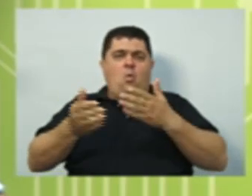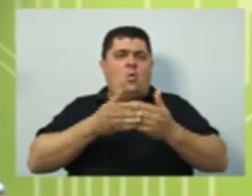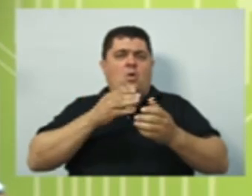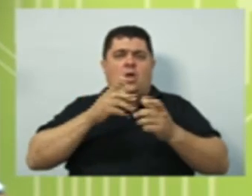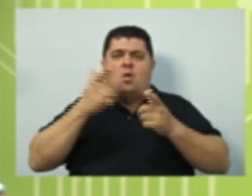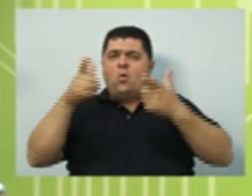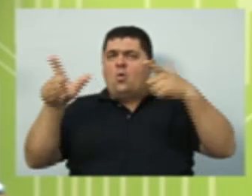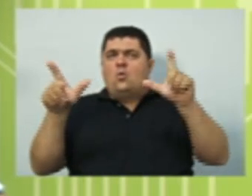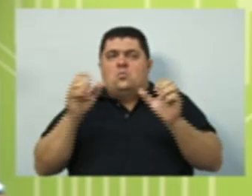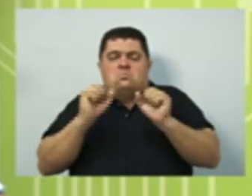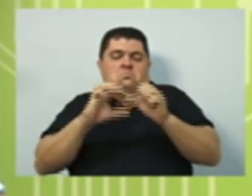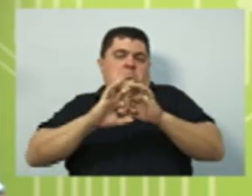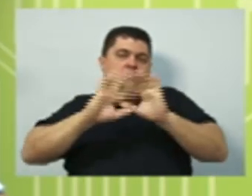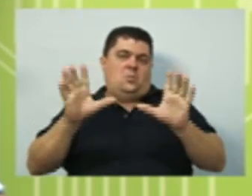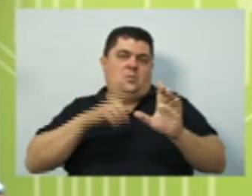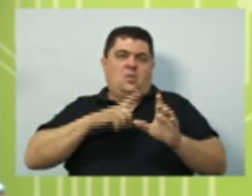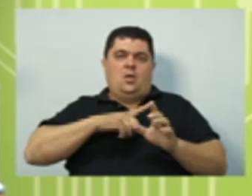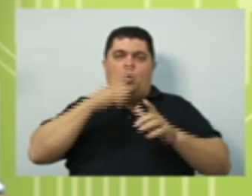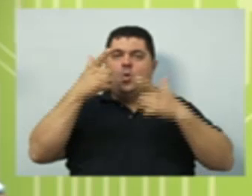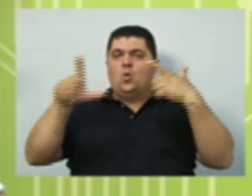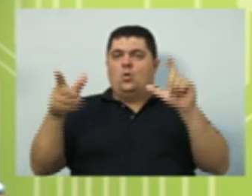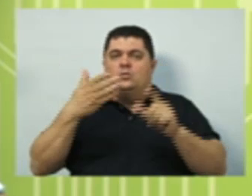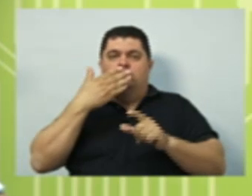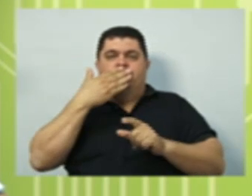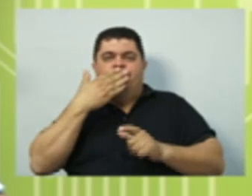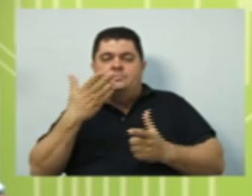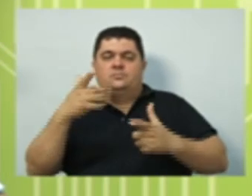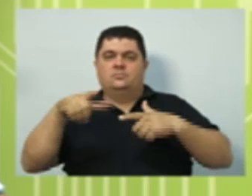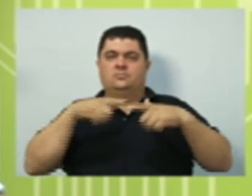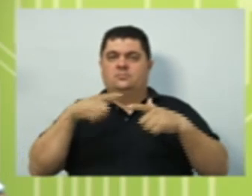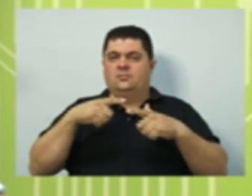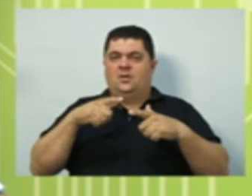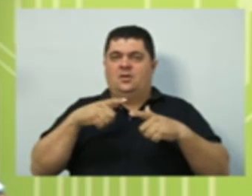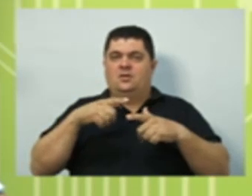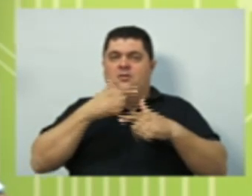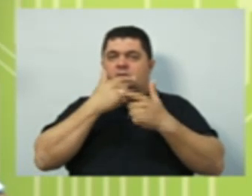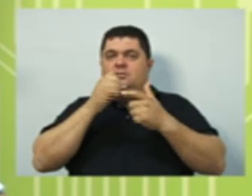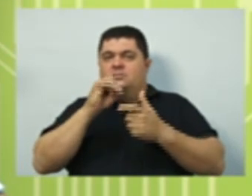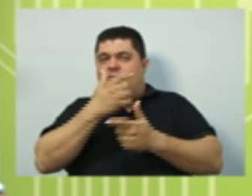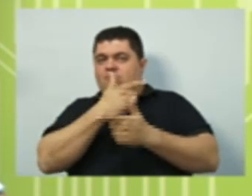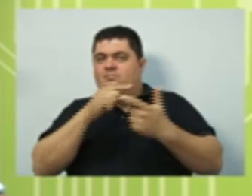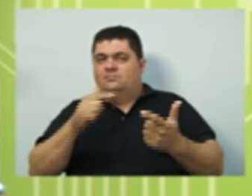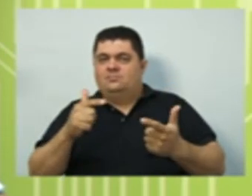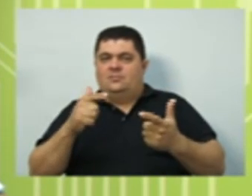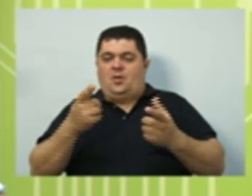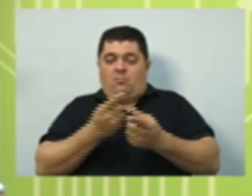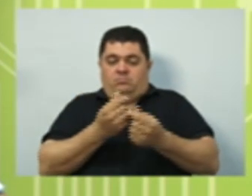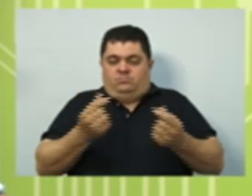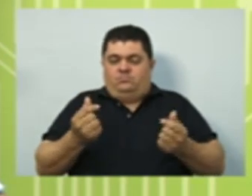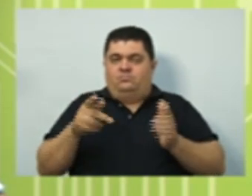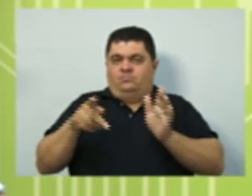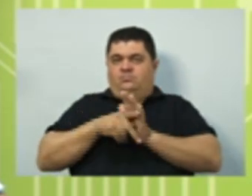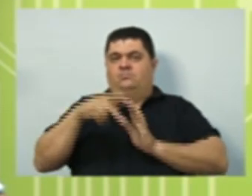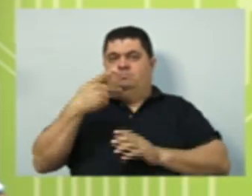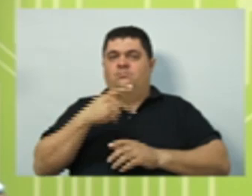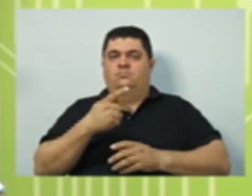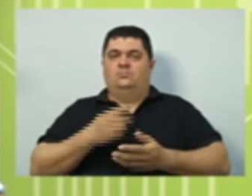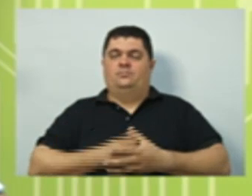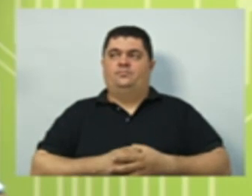conceito, que iremos ver que existem outras maneiras de se trabalhar sem ser esta do capitalismo que nós temos